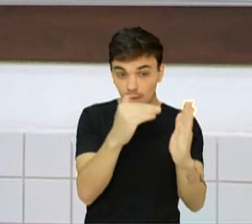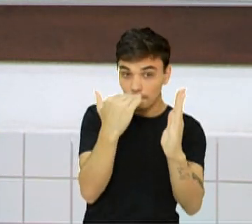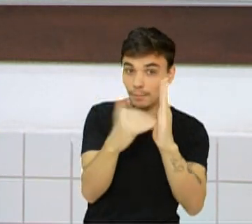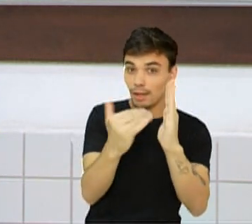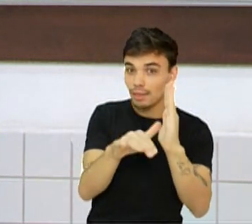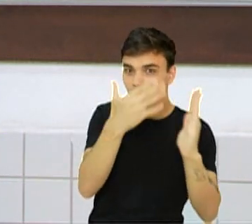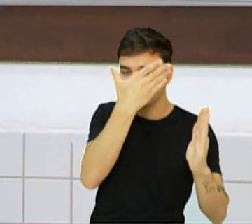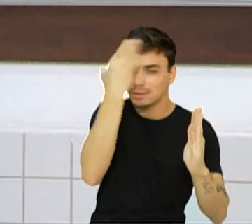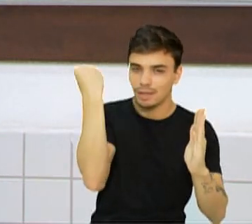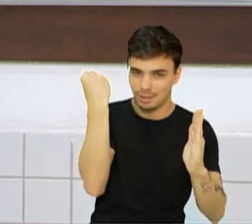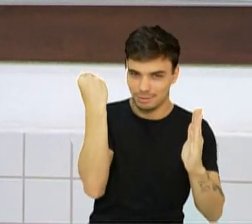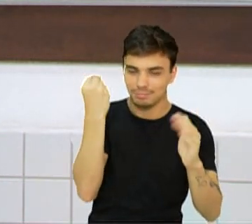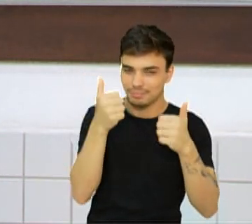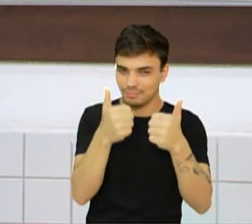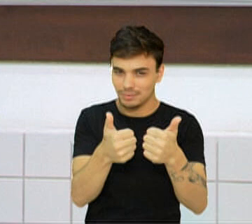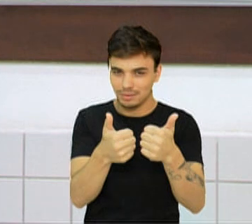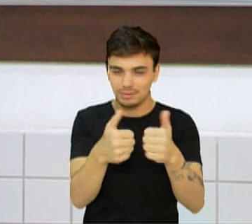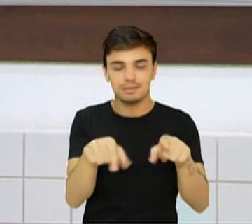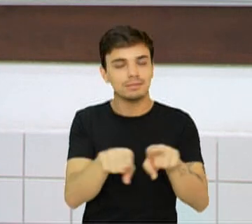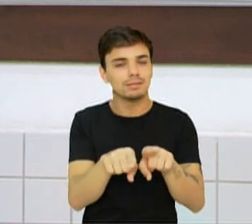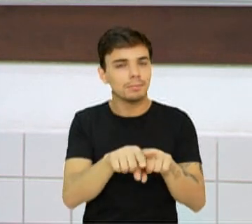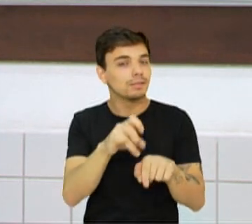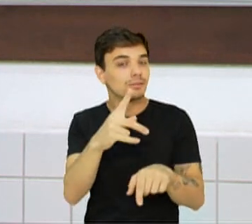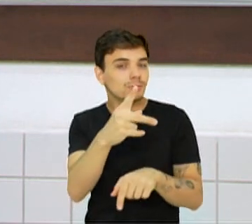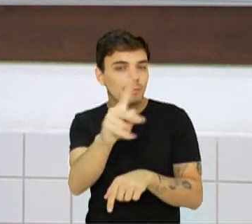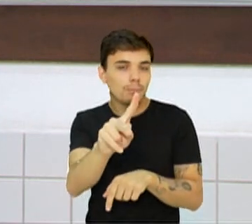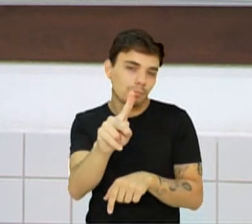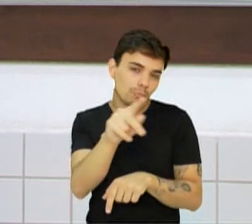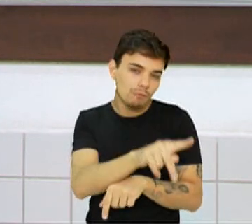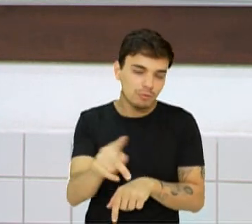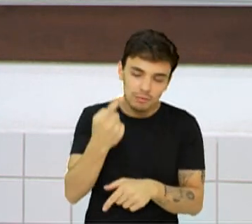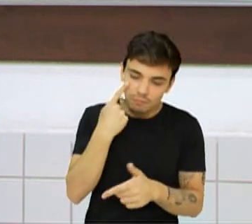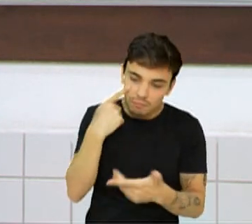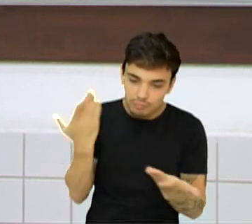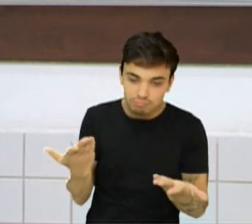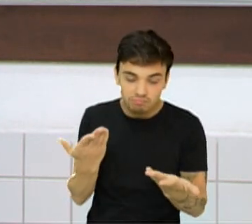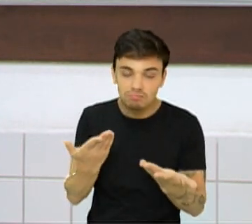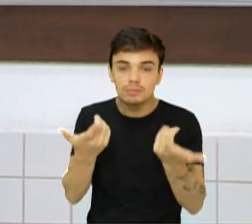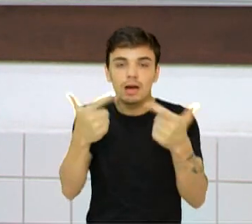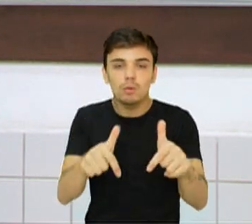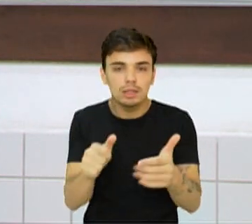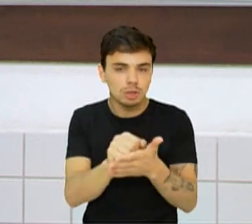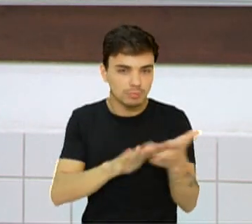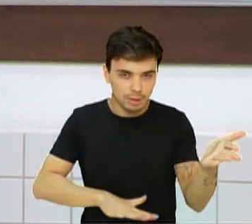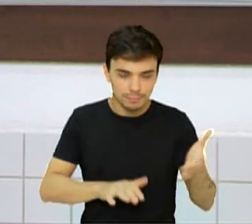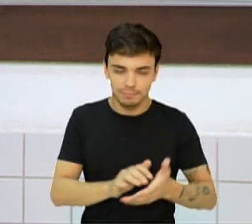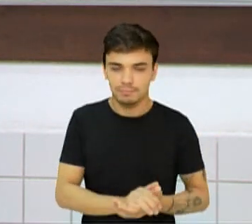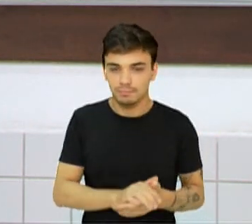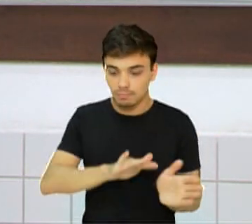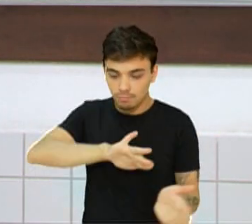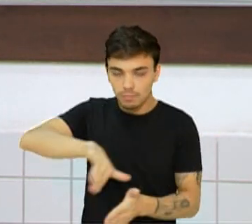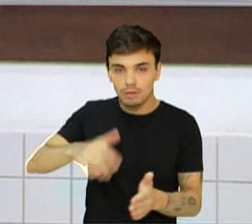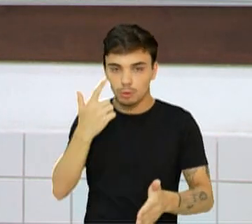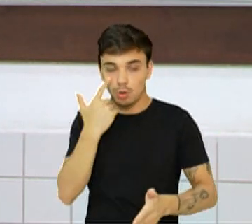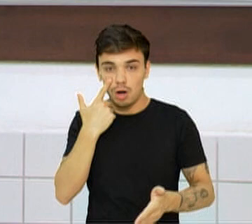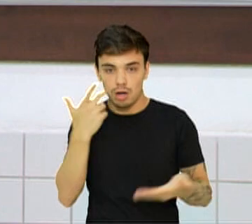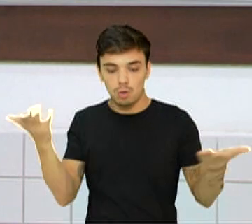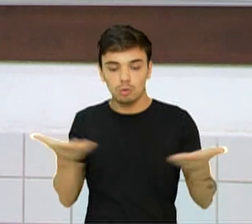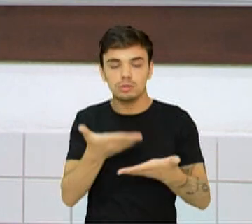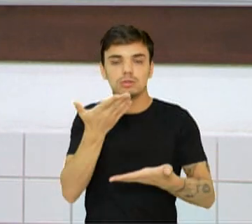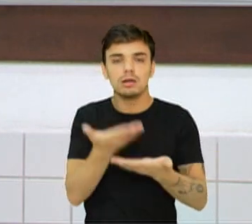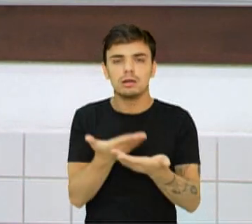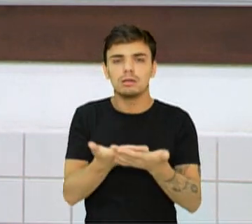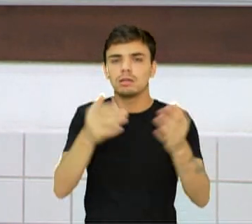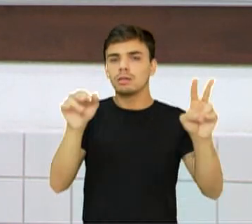enviar, hein? Senão vai chegar para o seu professor e vai parecer que você não fez a atividade, tá bom? Então vamos lá, o que a gente vai ver na aula de hoje,